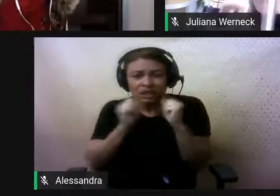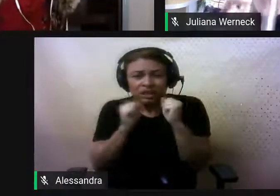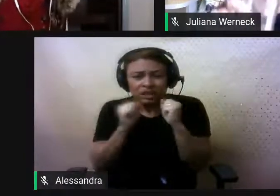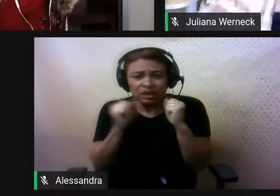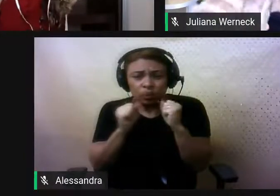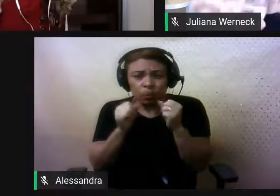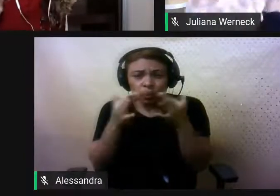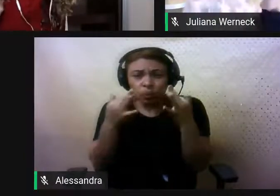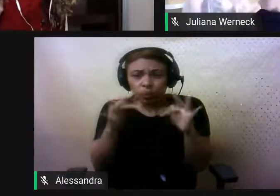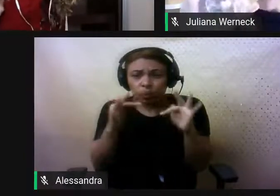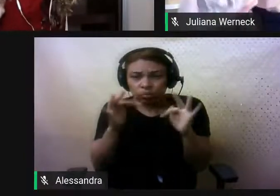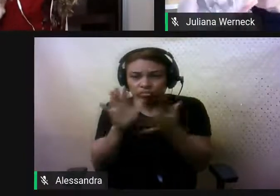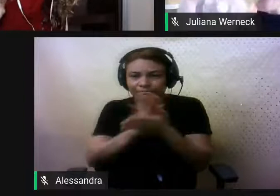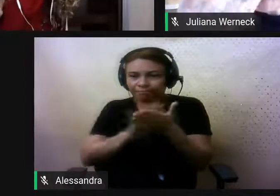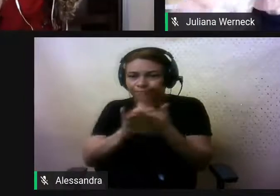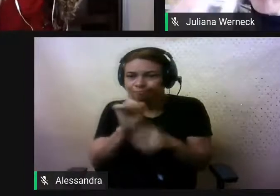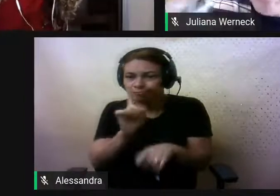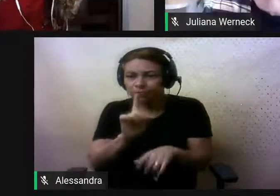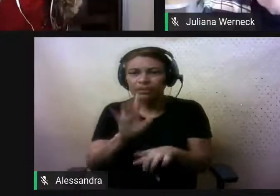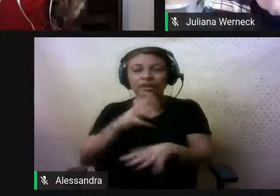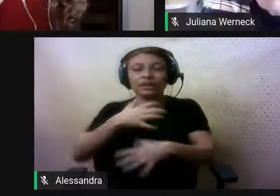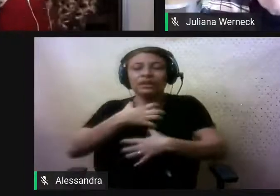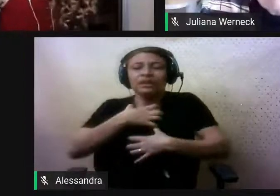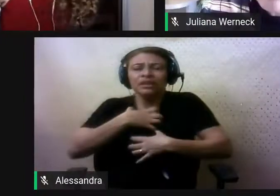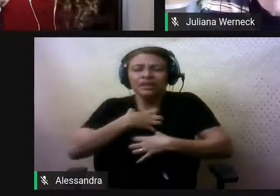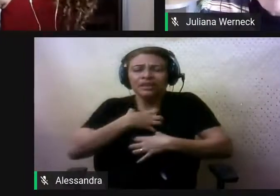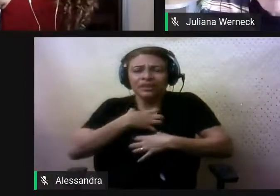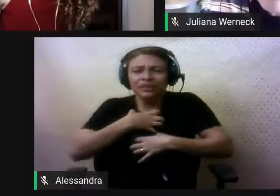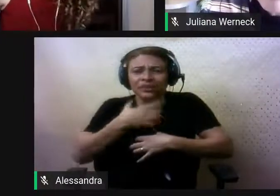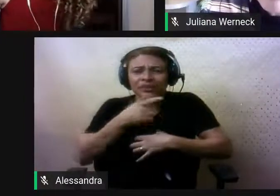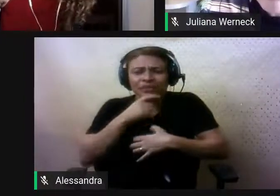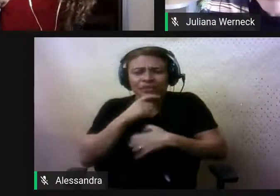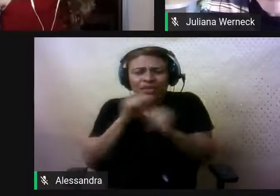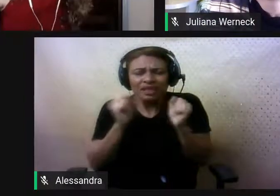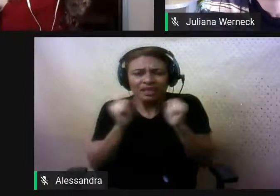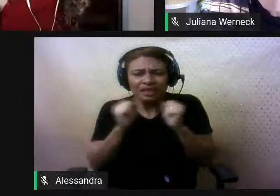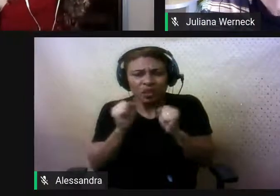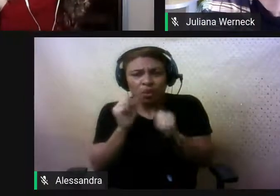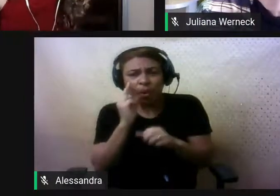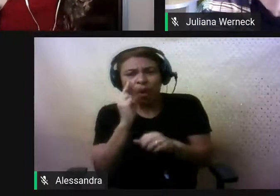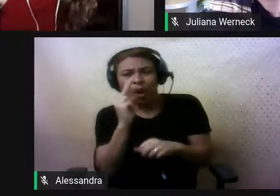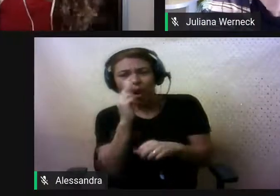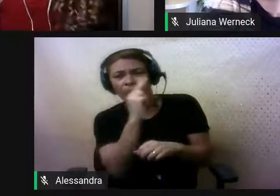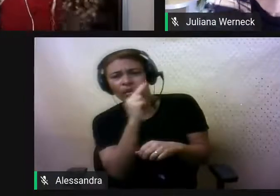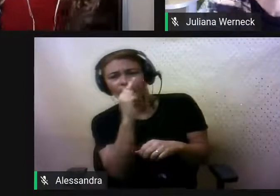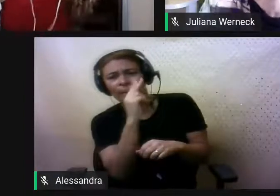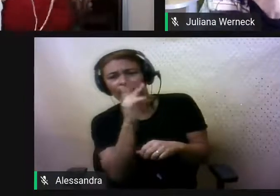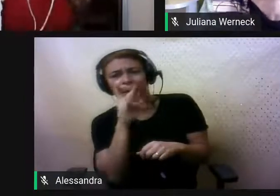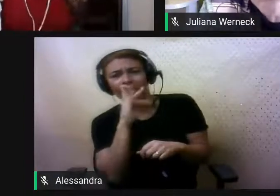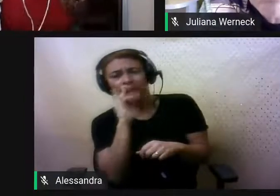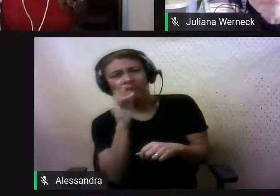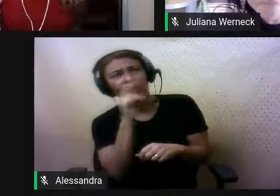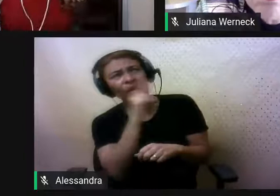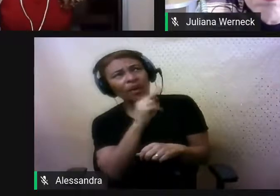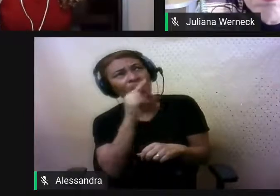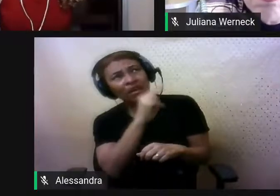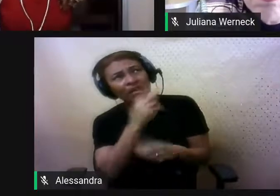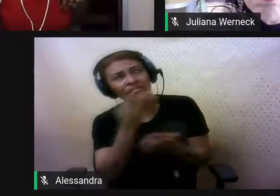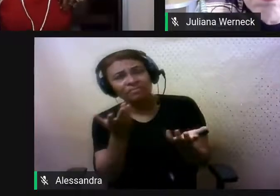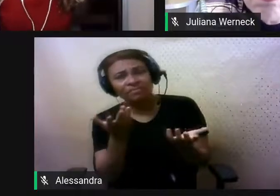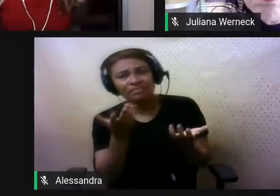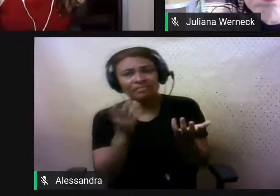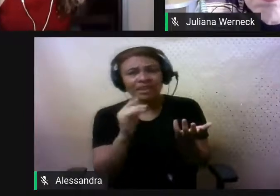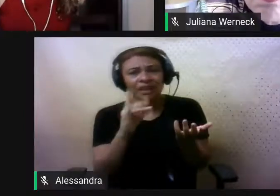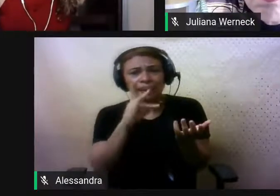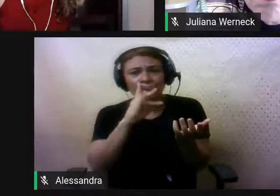sentir dor, mas eu lembro de sentir muito frio. E eu olhava para o meu pai, eu não entendia muito bem o que estava acontecendo. Eu olhava para ele, eu via ele com